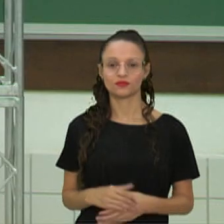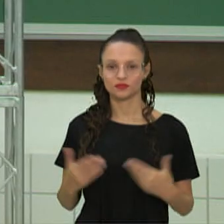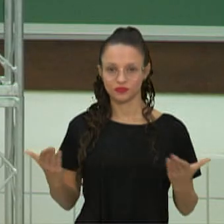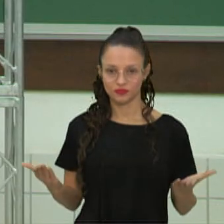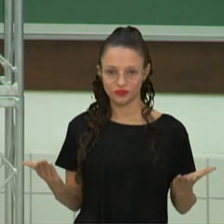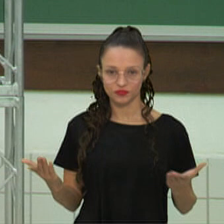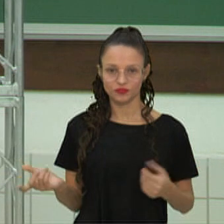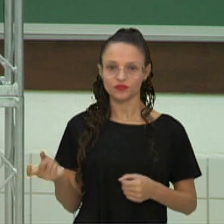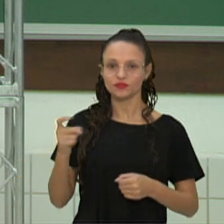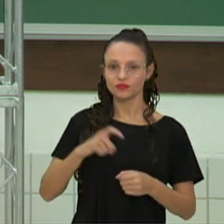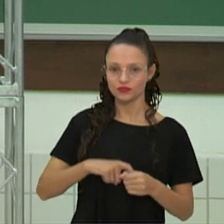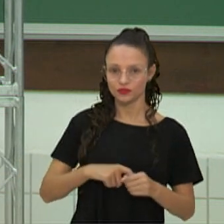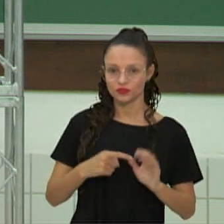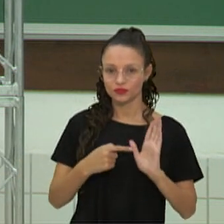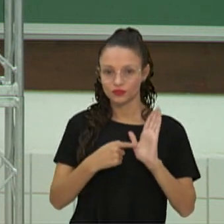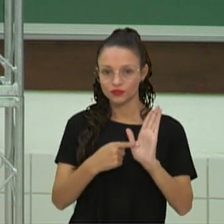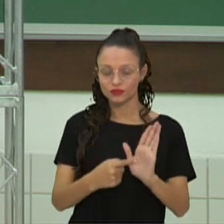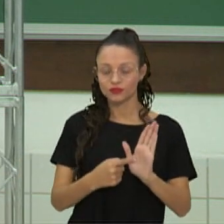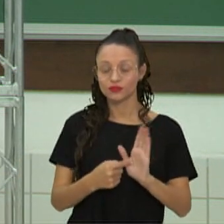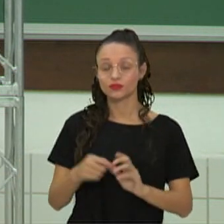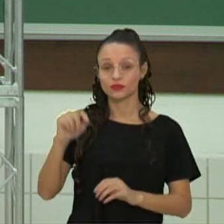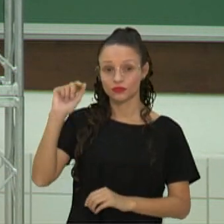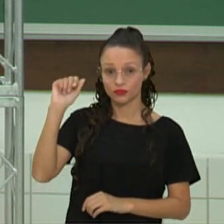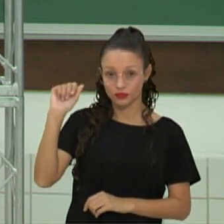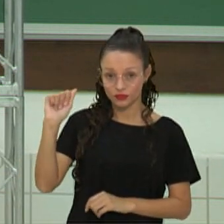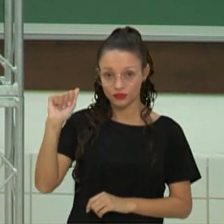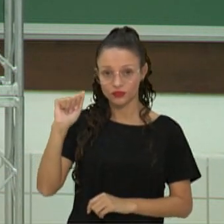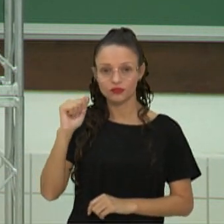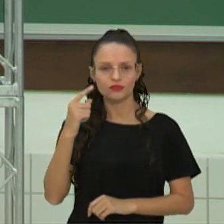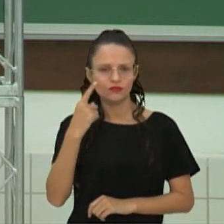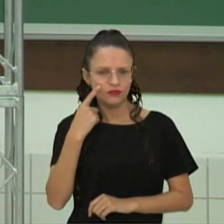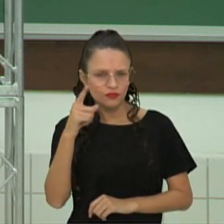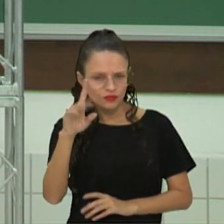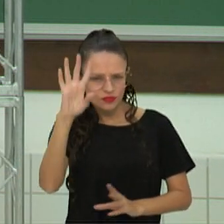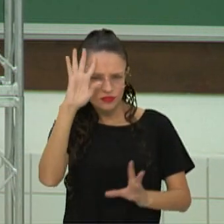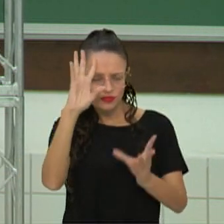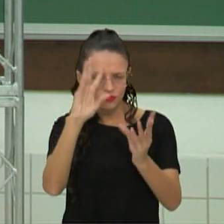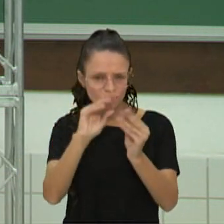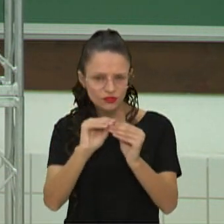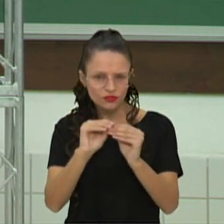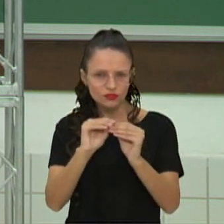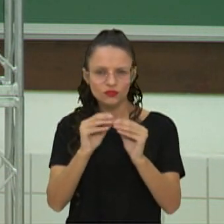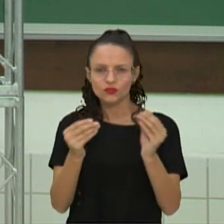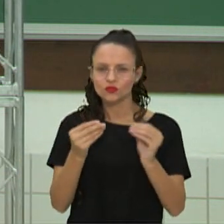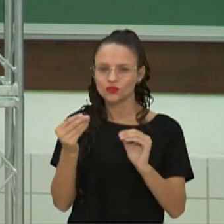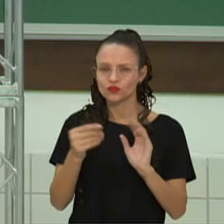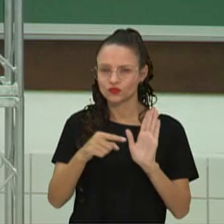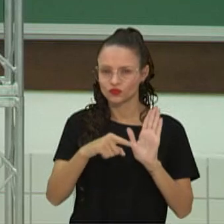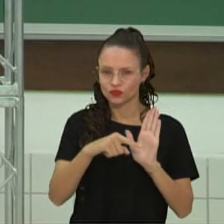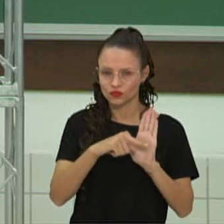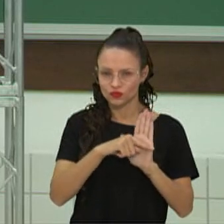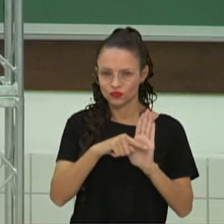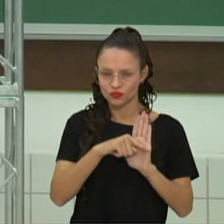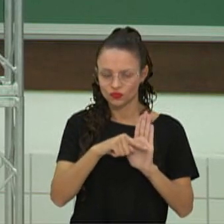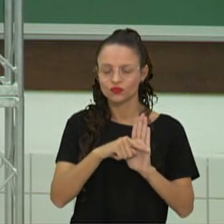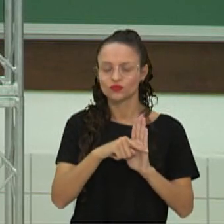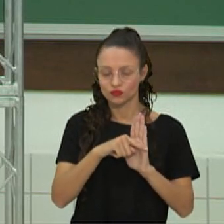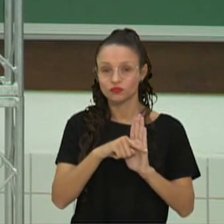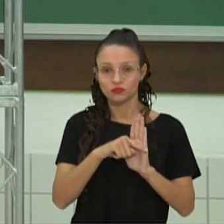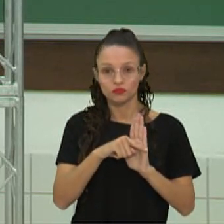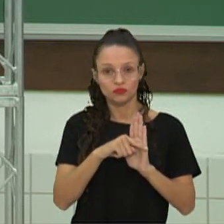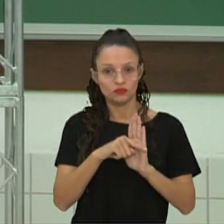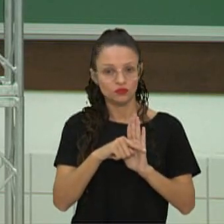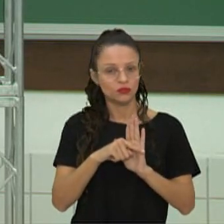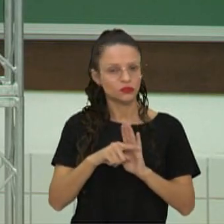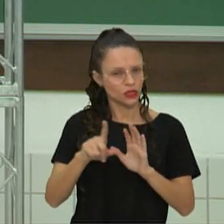Então, eu voltei agora para fazer a letra A com você, para ver se você entendeu a ideia de fazer subtração usando aquele algoritmo. Aí te dou